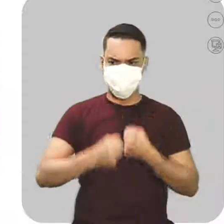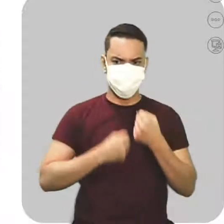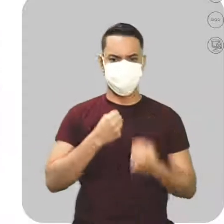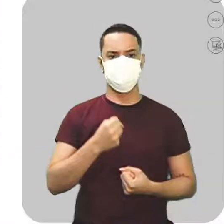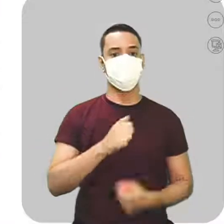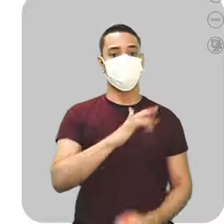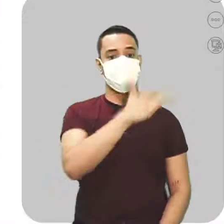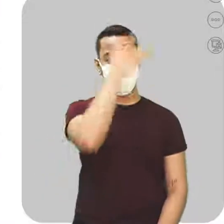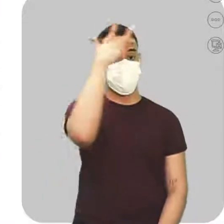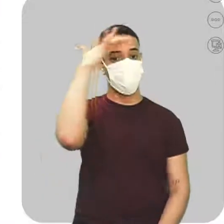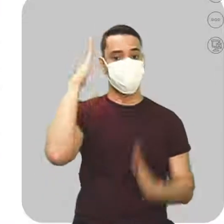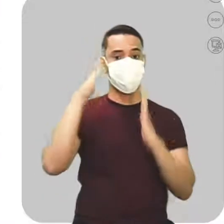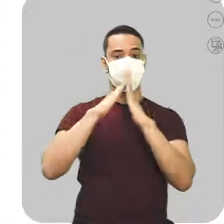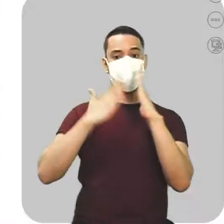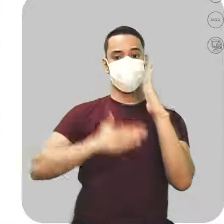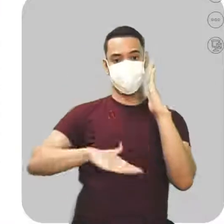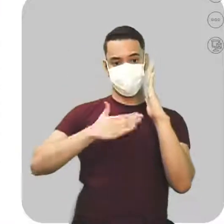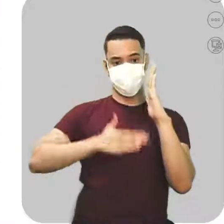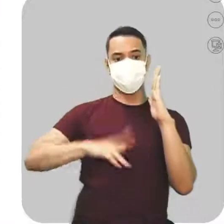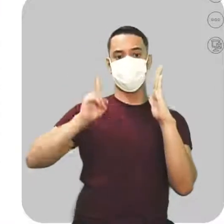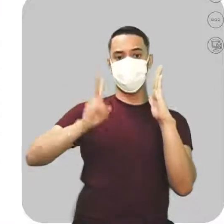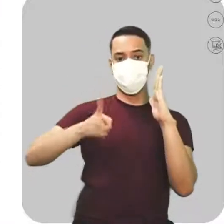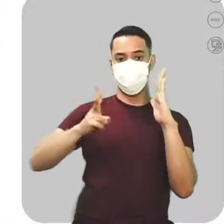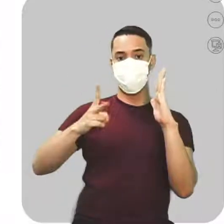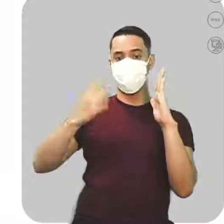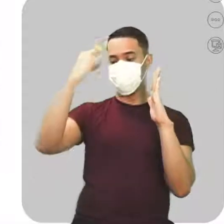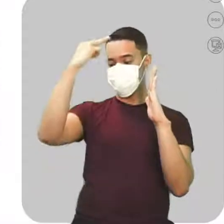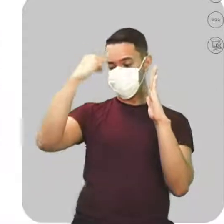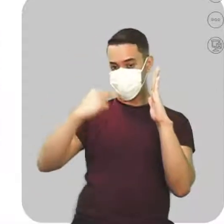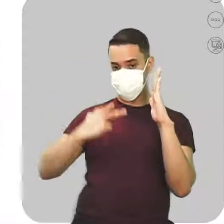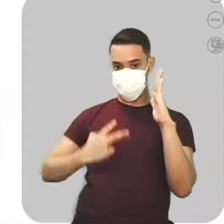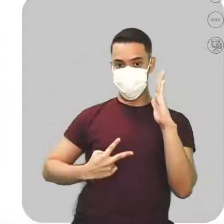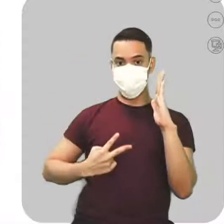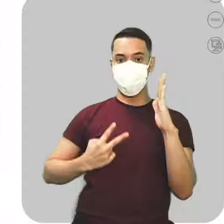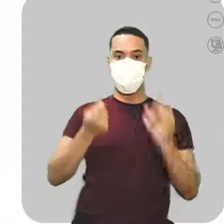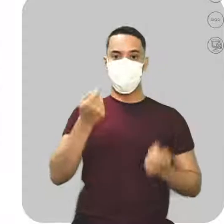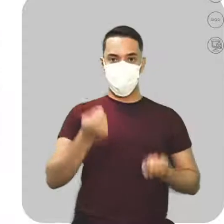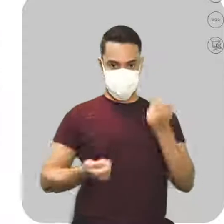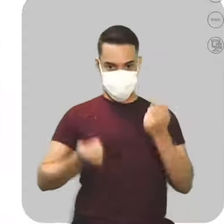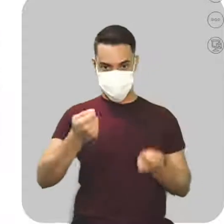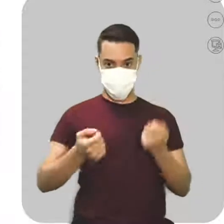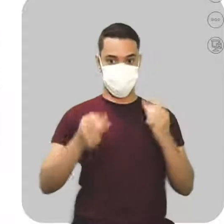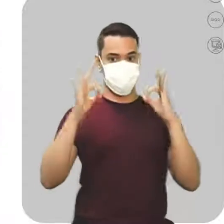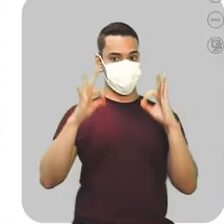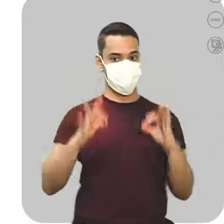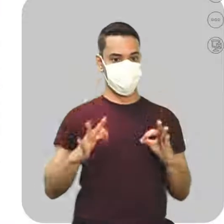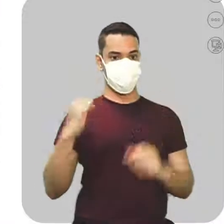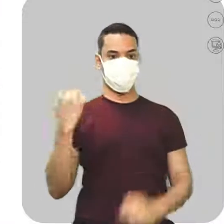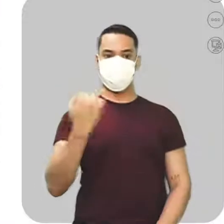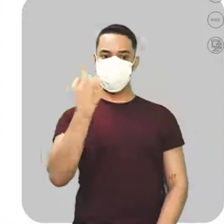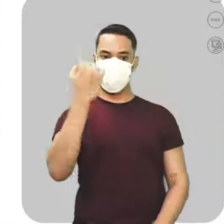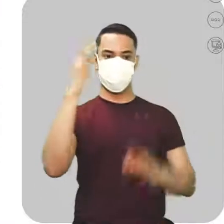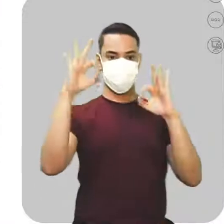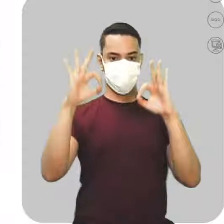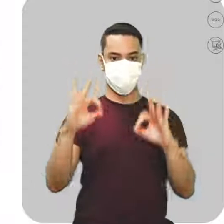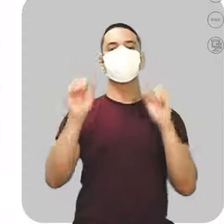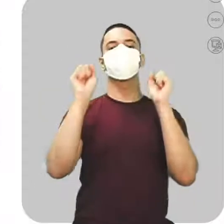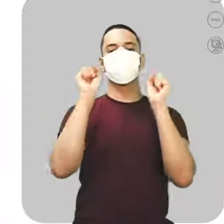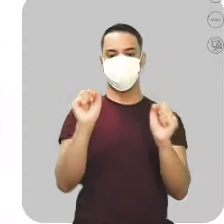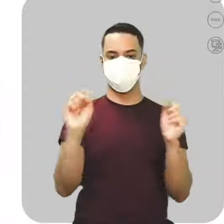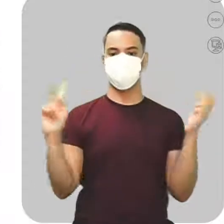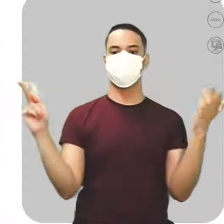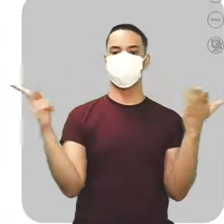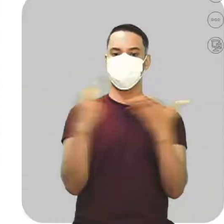Pessoas sedentárias, mesmo que aparentemente dentro do peso ideal para sua altura, podem